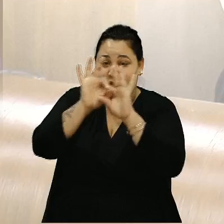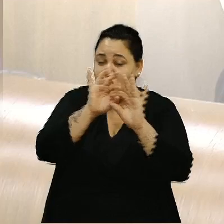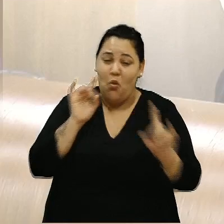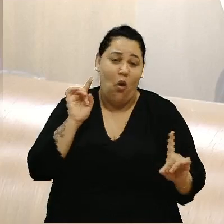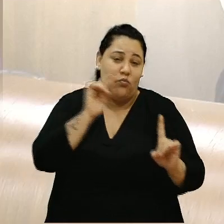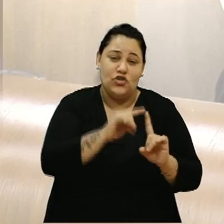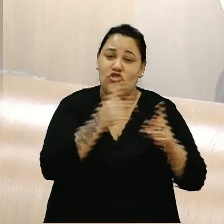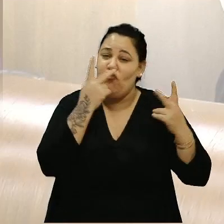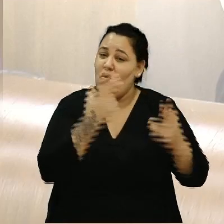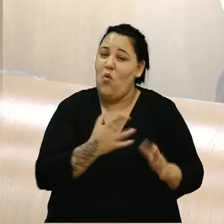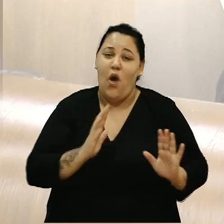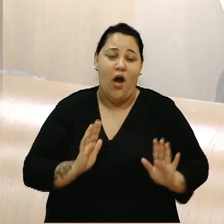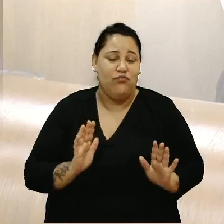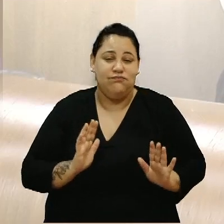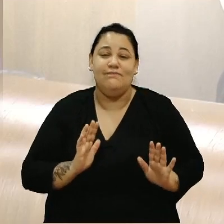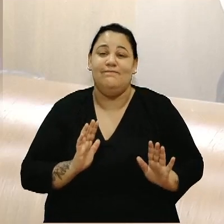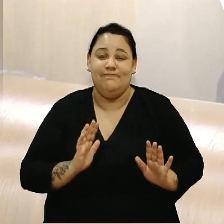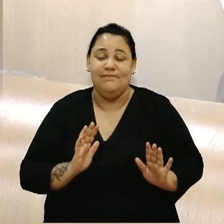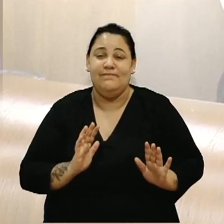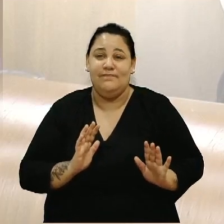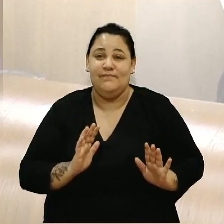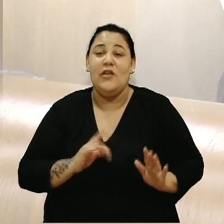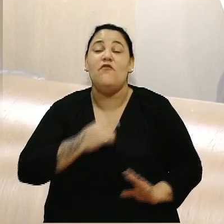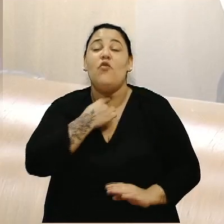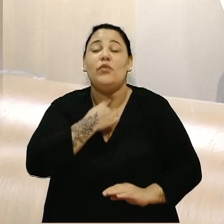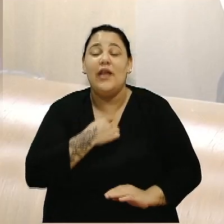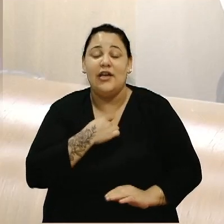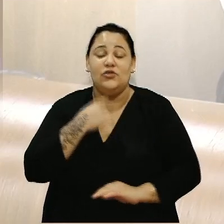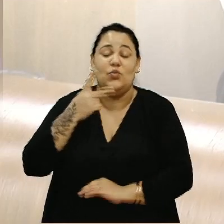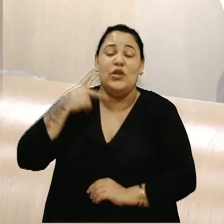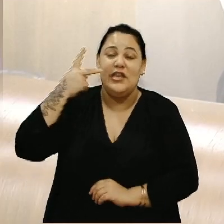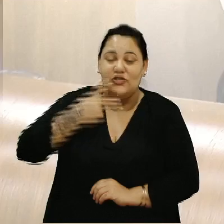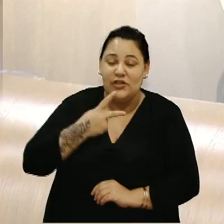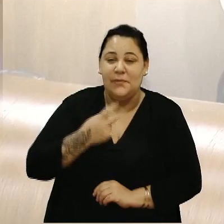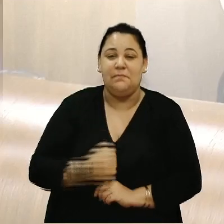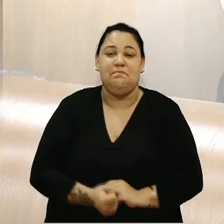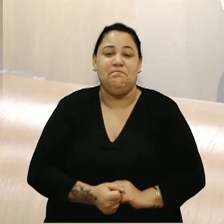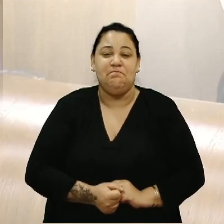mesma questão: vontade política,